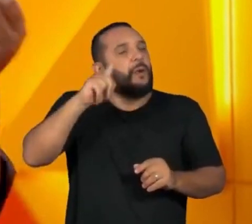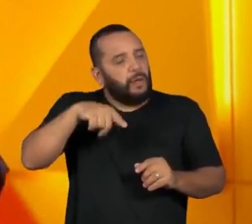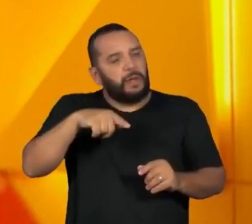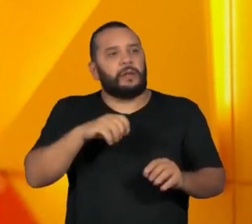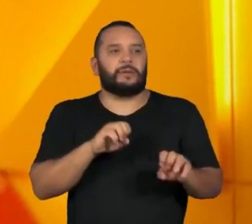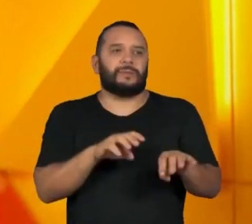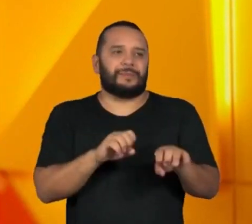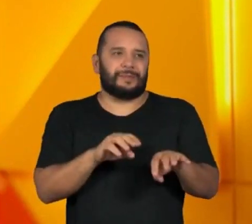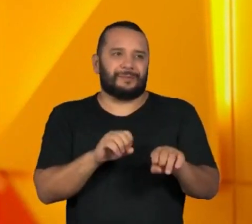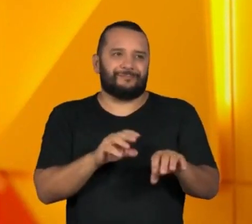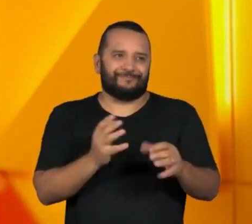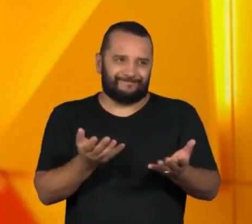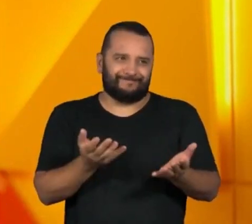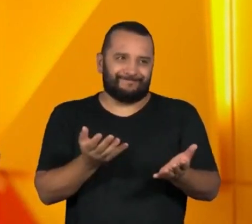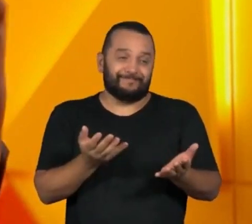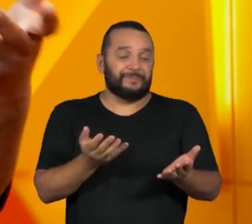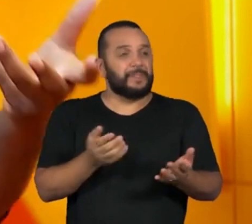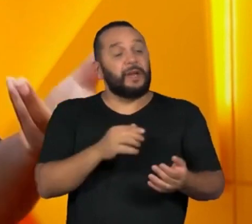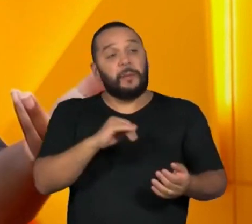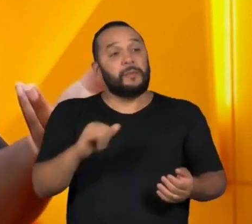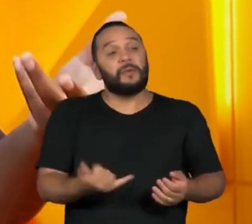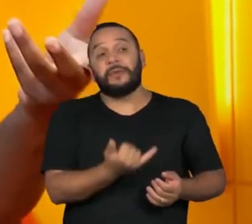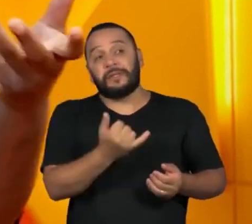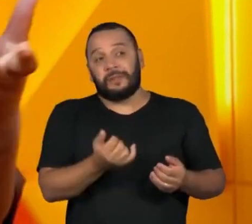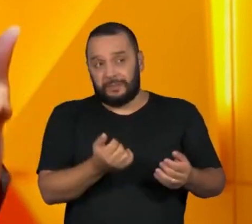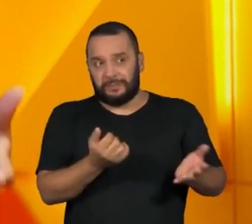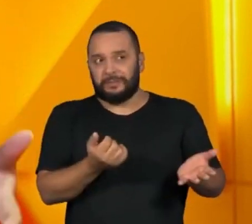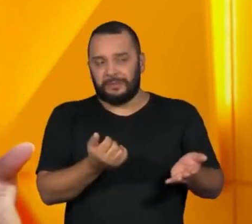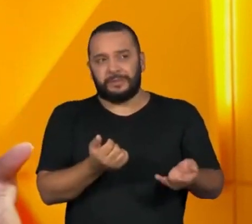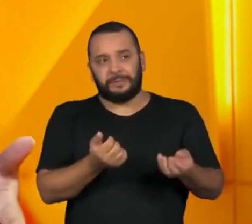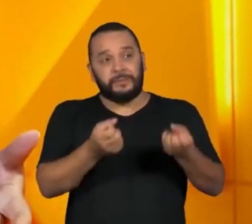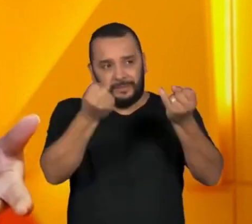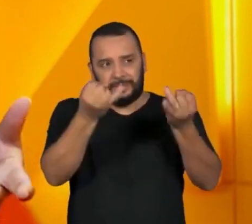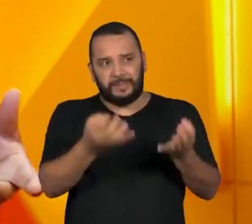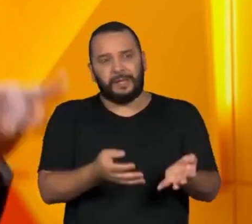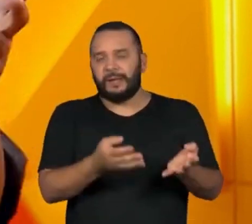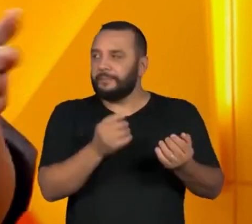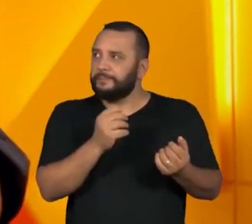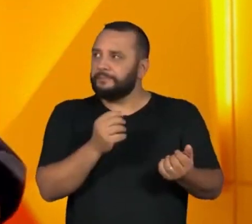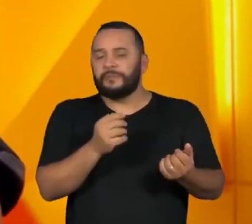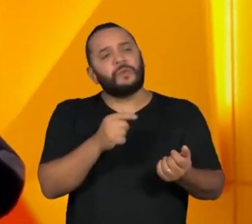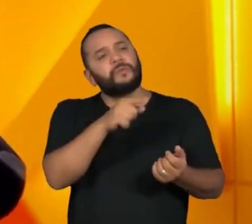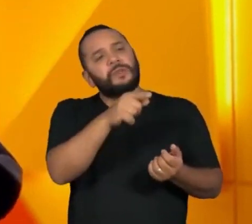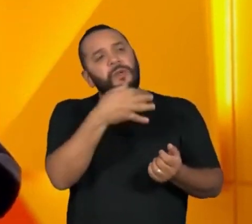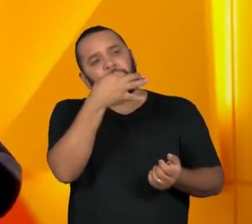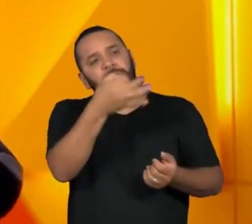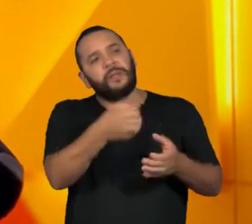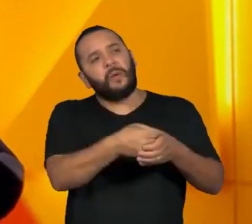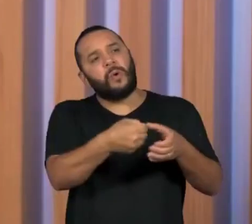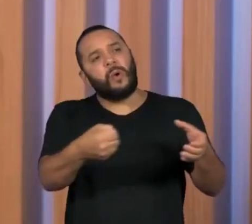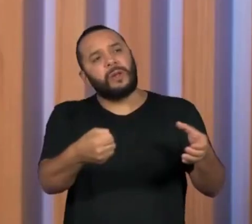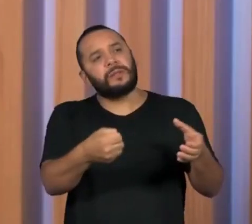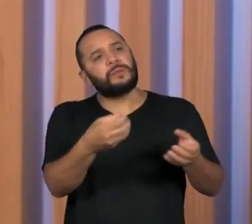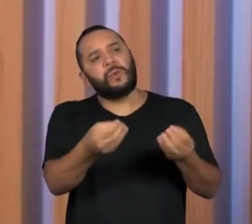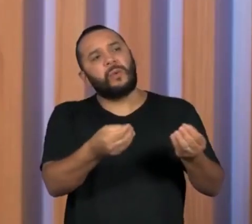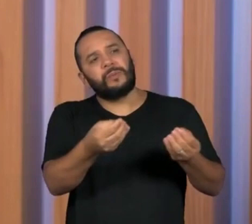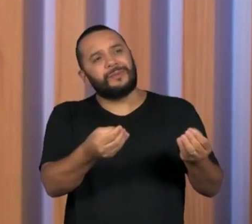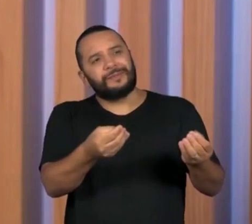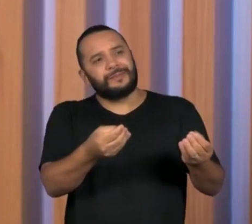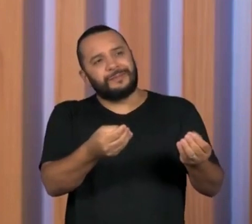E aí eu quero aproveitar para trazer como é que você enxerga a política de cotas junto nessa chave